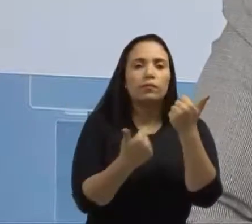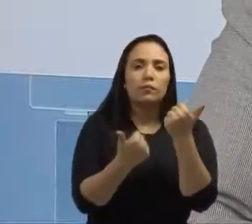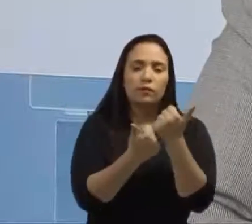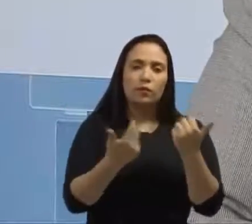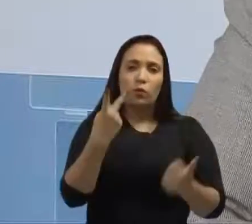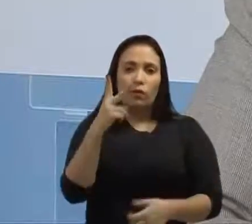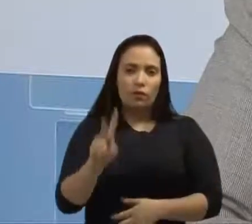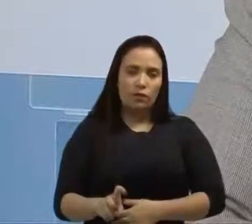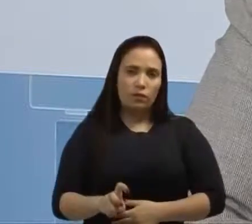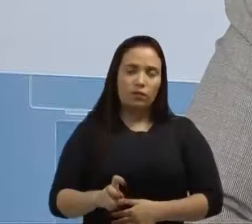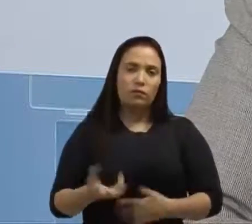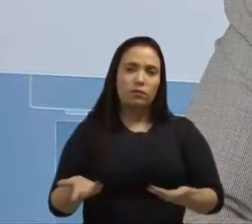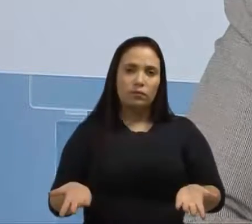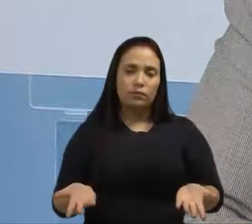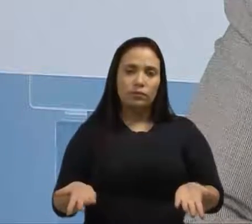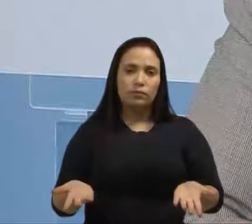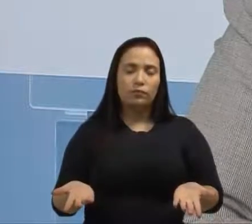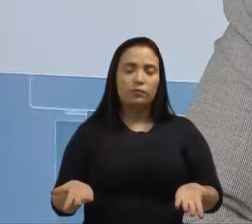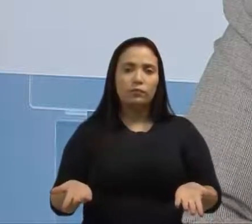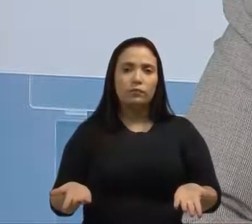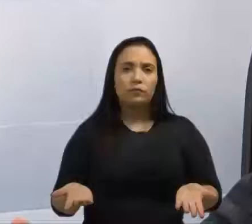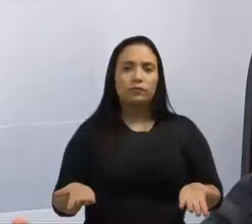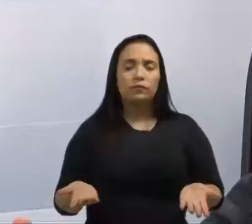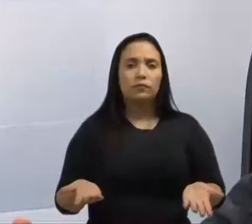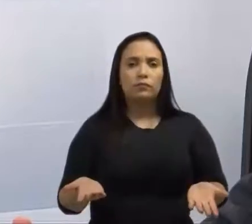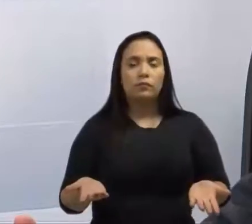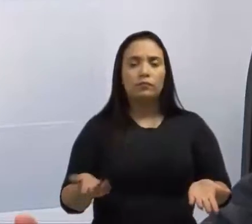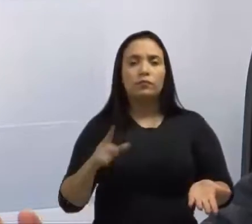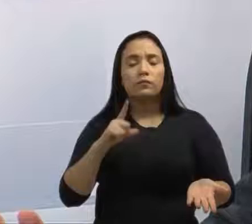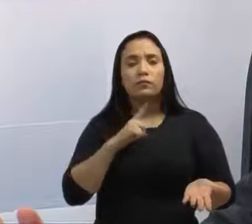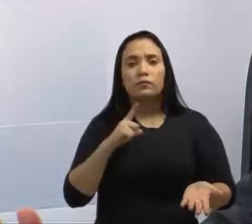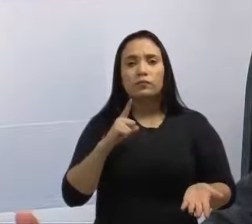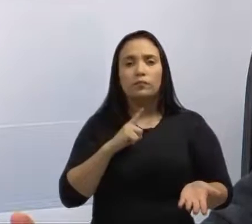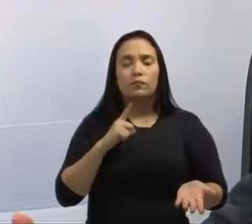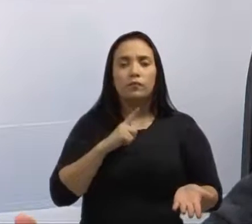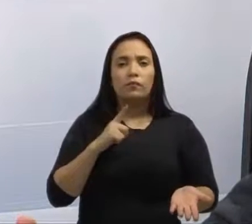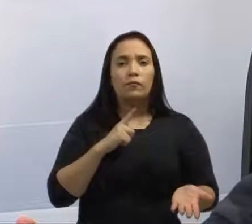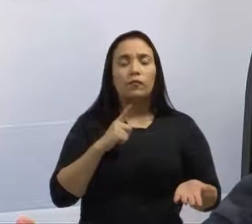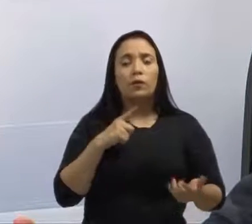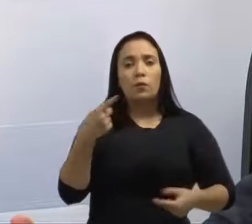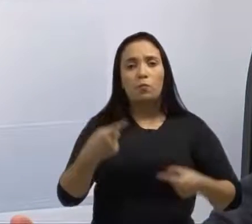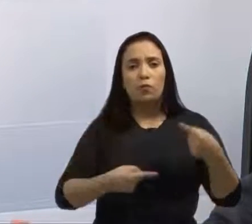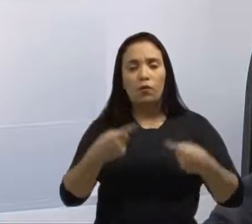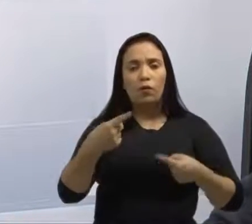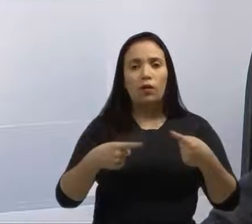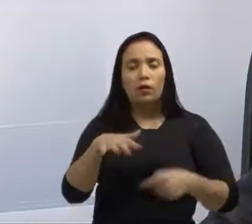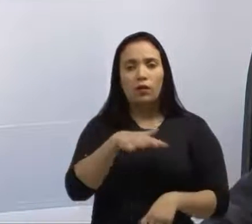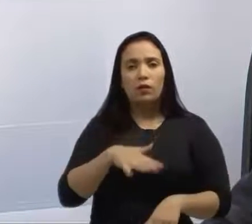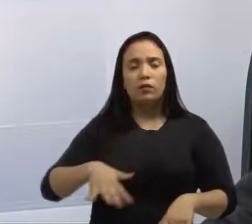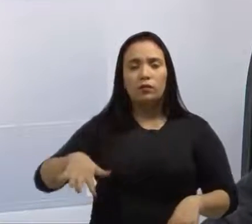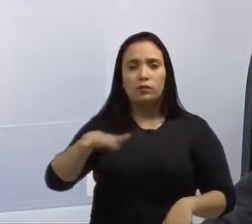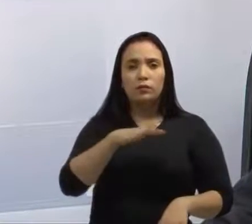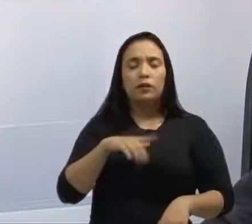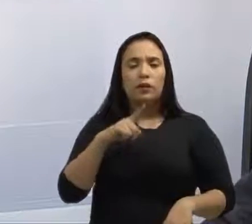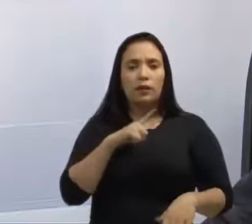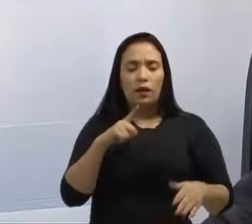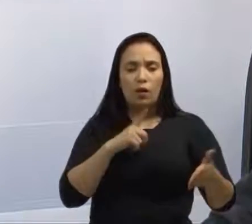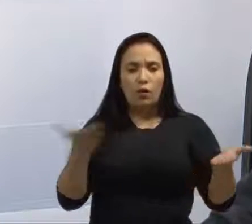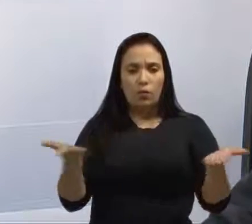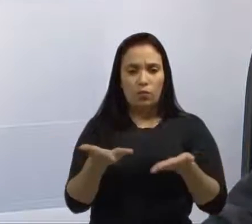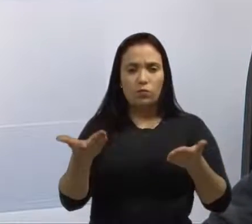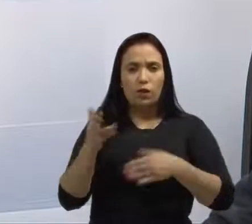que ele fez com uma... Agora, essa forma como a nossa classe política está